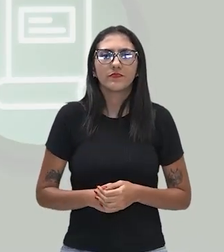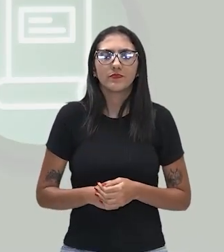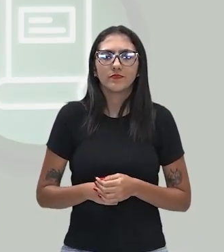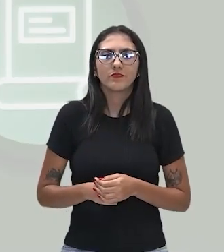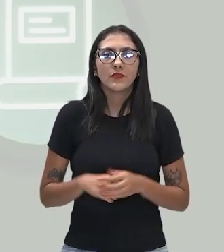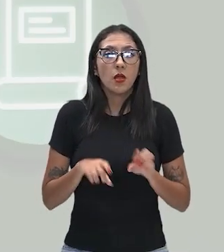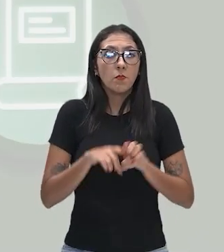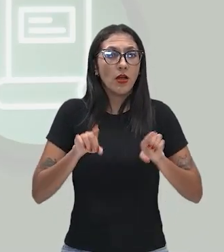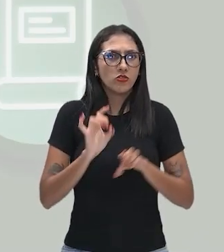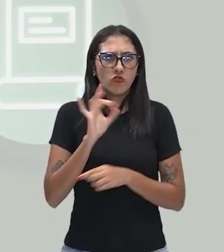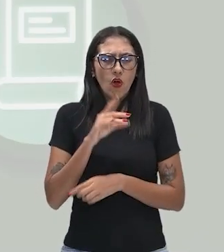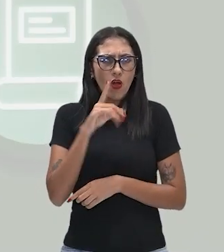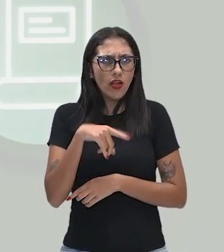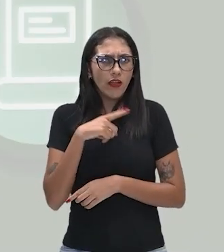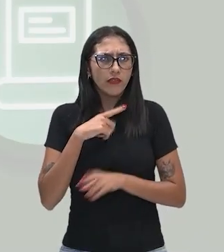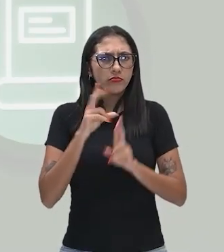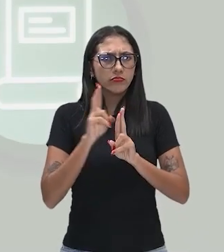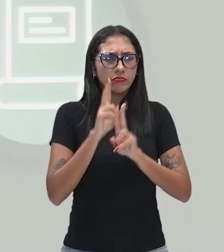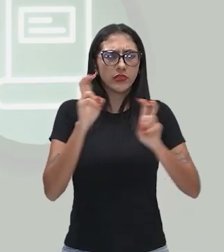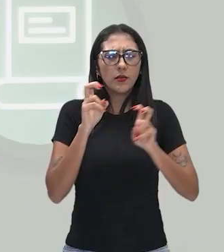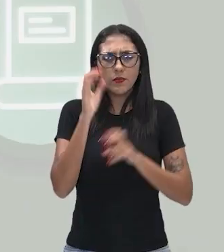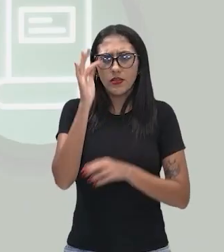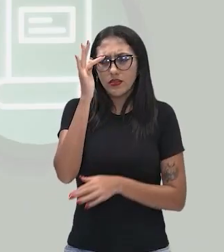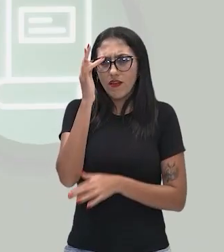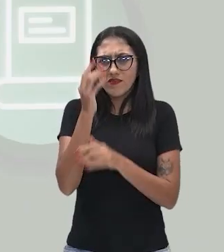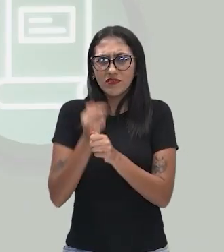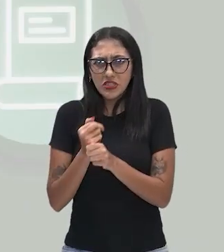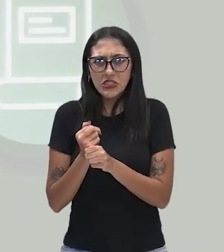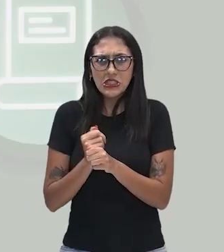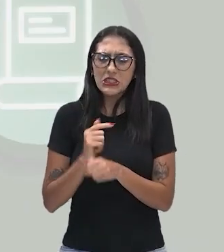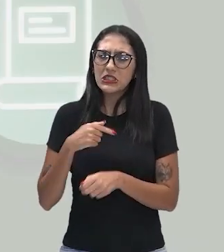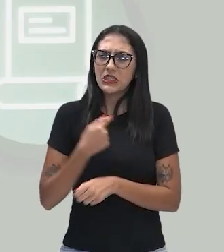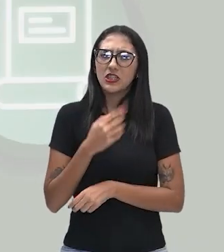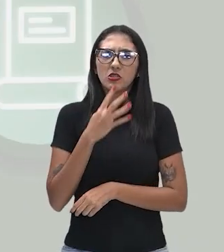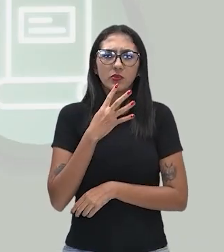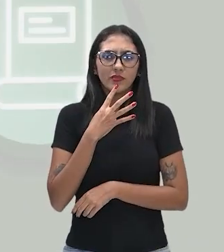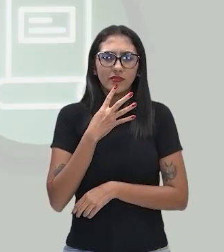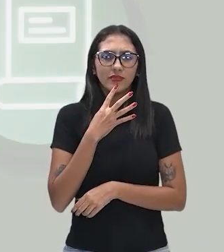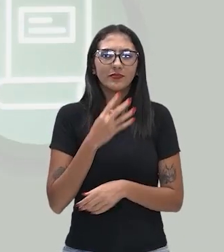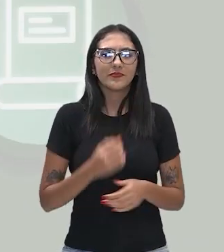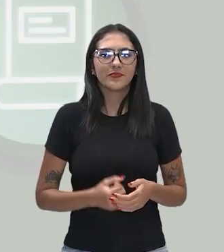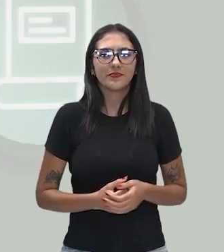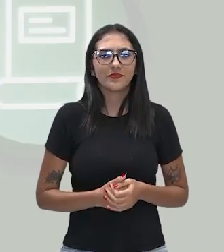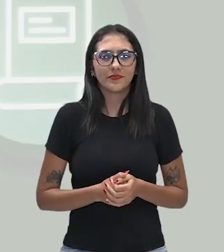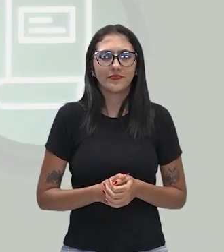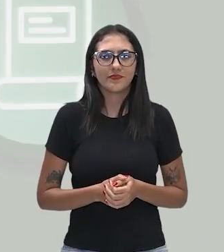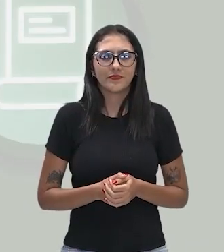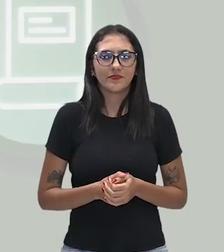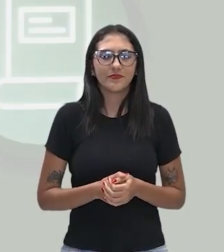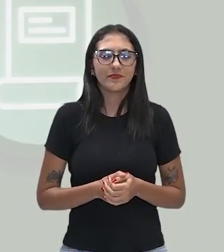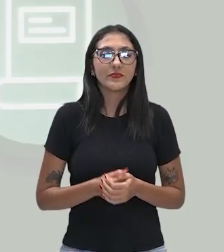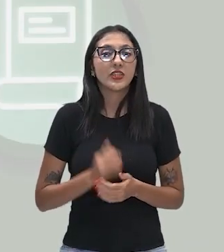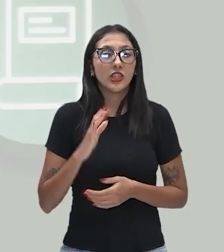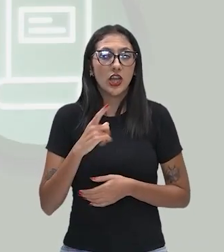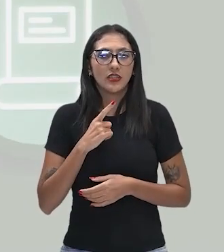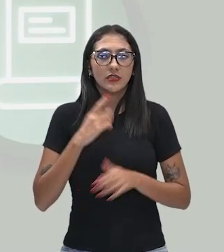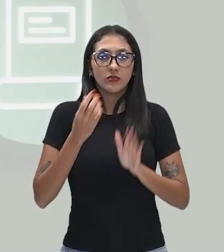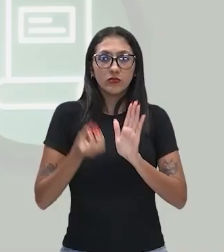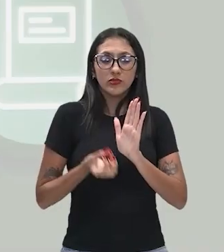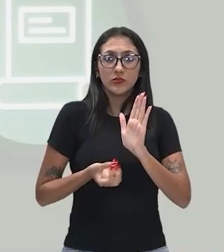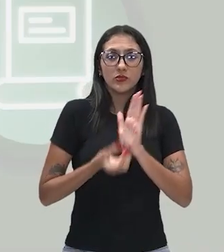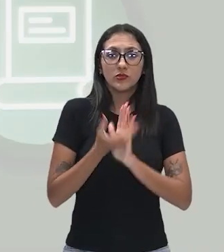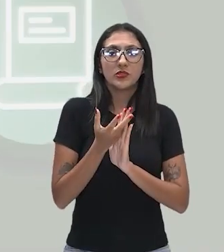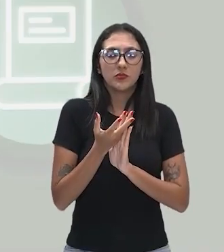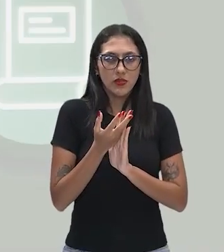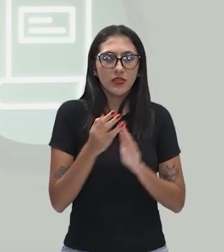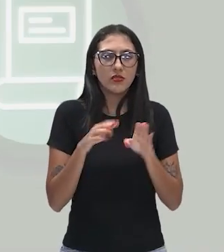disso que viveu aí a nossa física moderna, né? Assim que a mecânica quântica surgiu, nós também tivemos ali